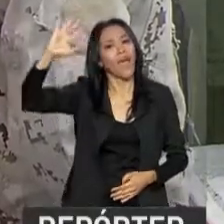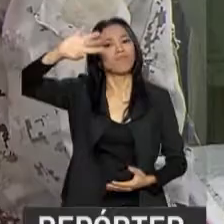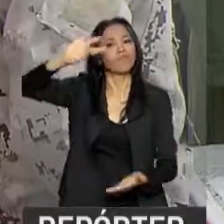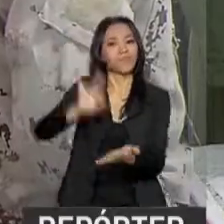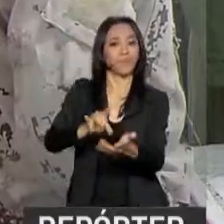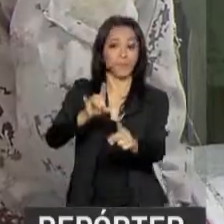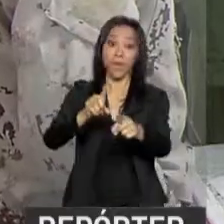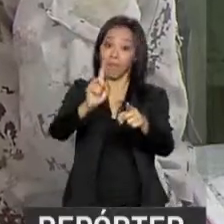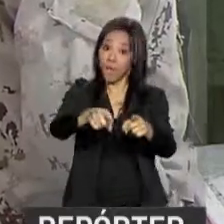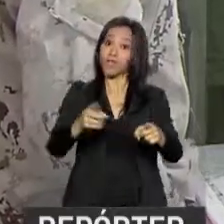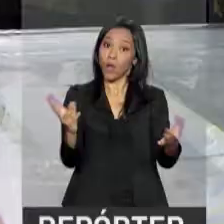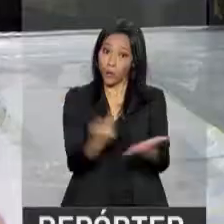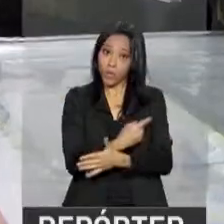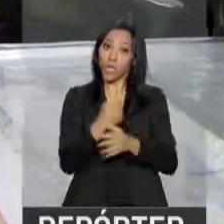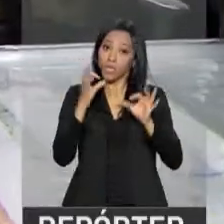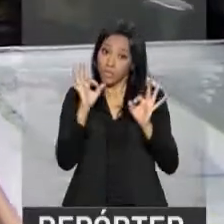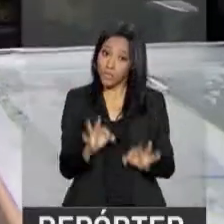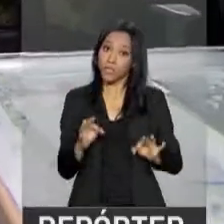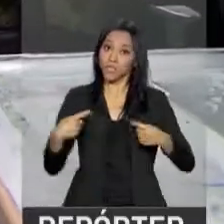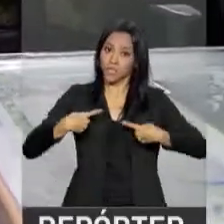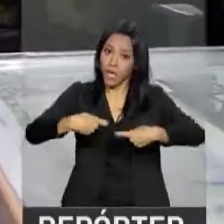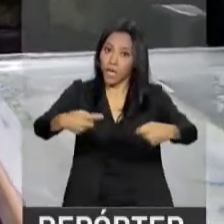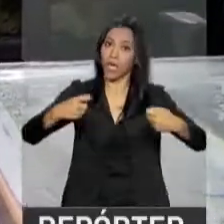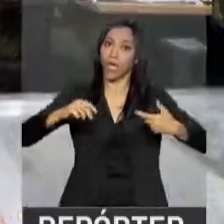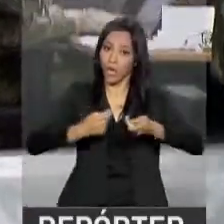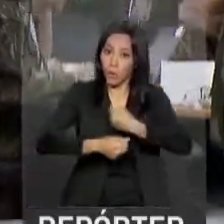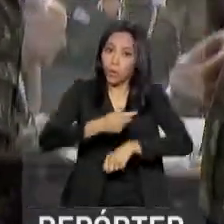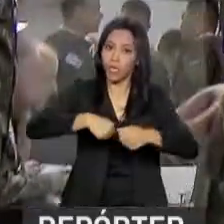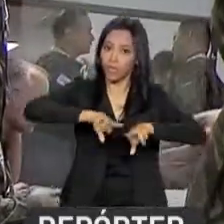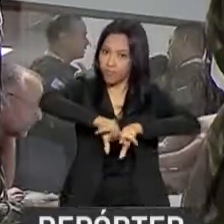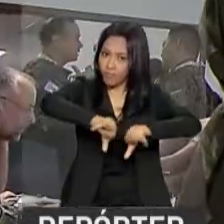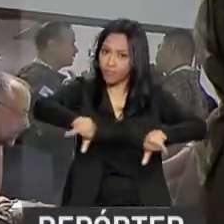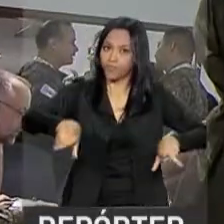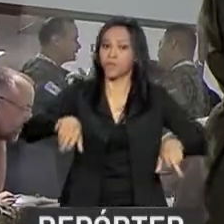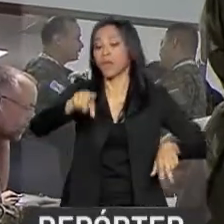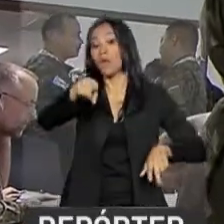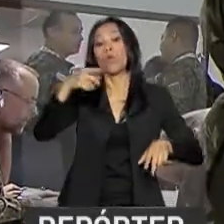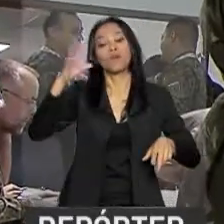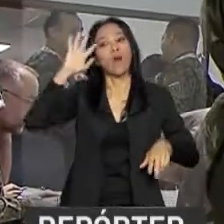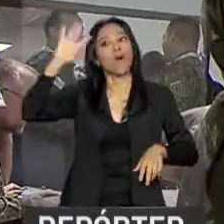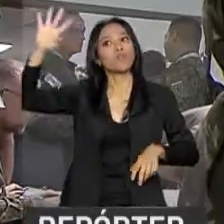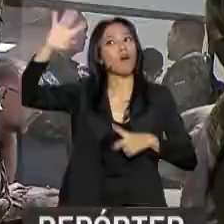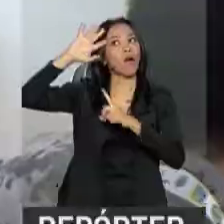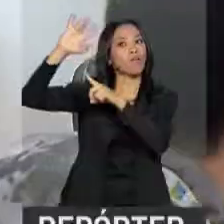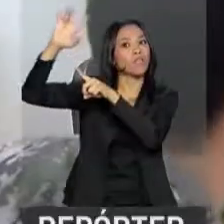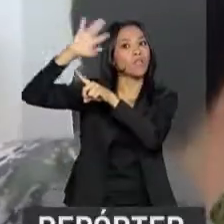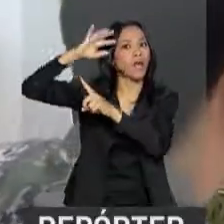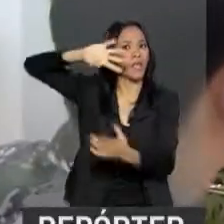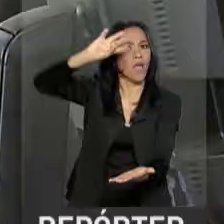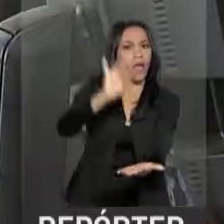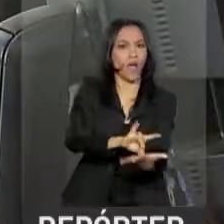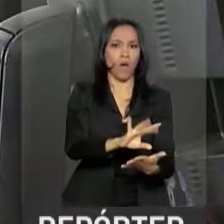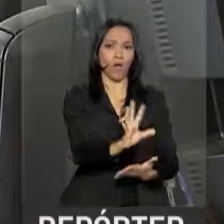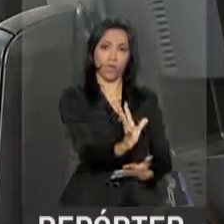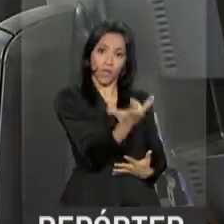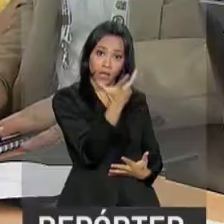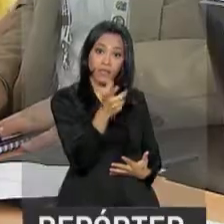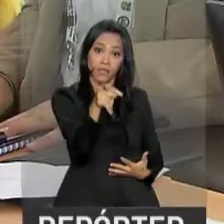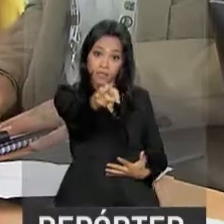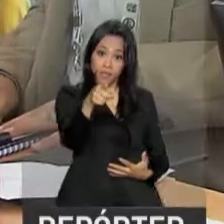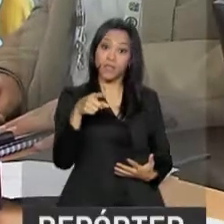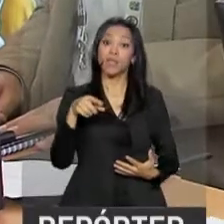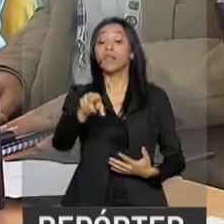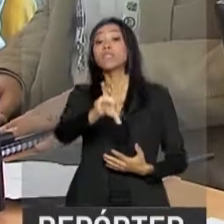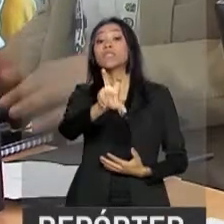com certa freqüência para saber o que fazer quando a crise passa do imaginário para o real militares e civis de